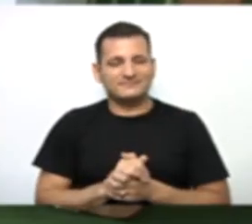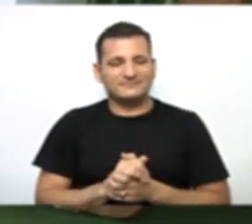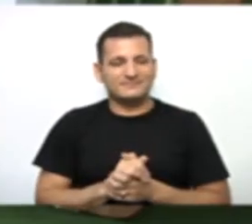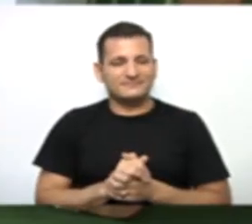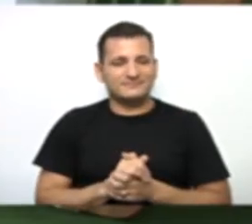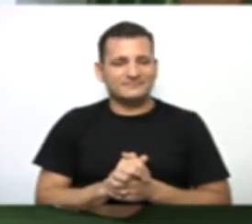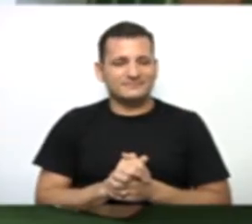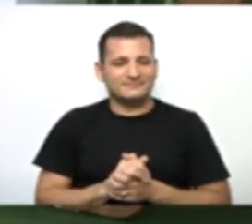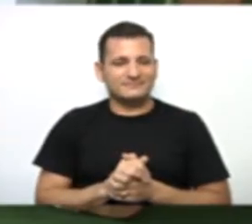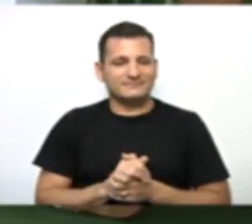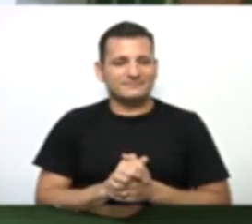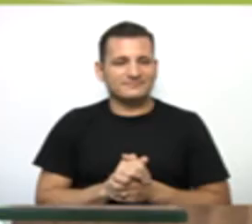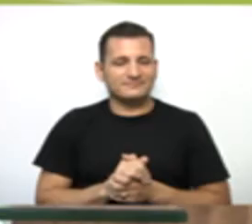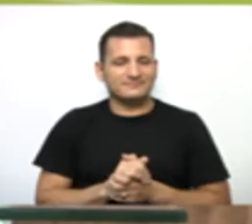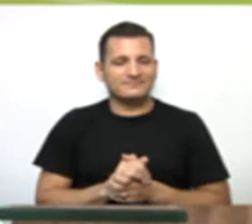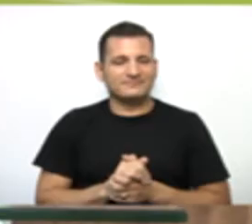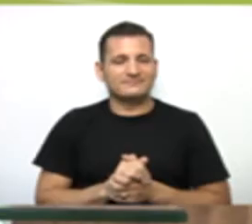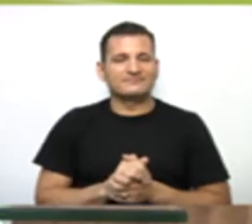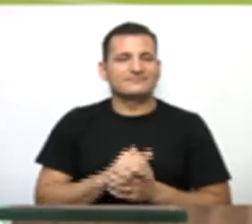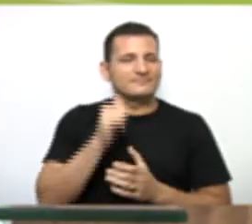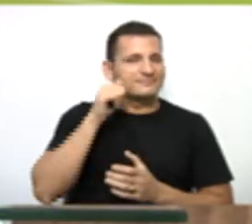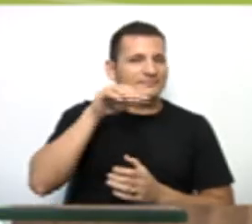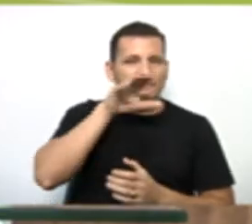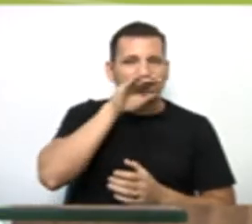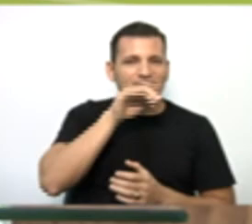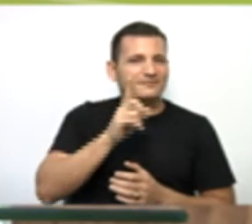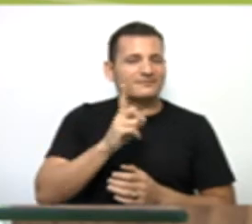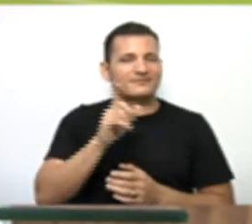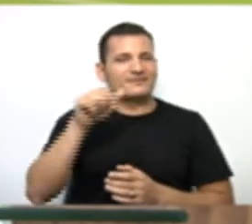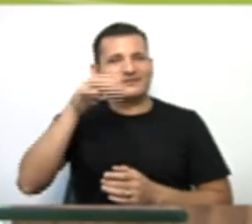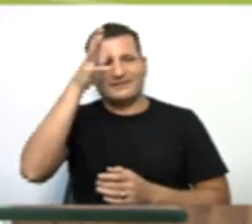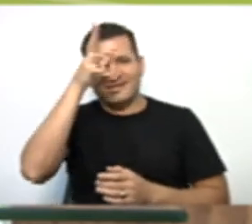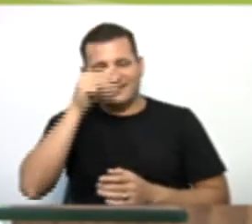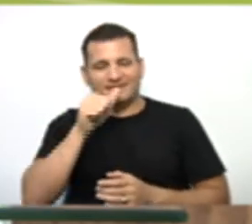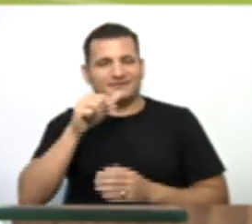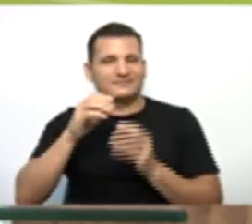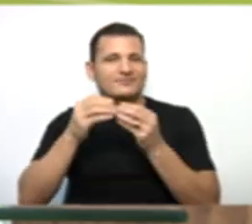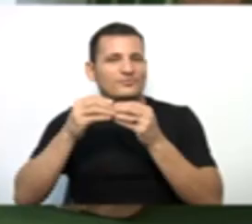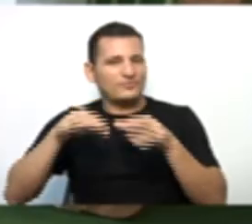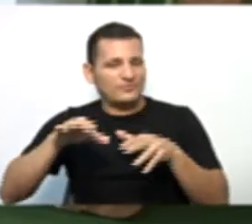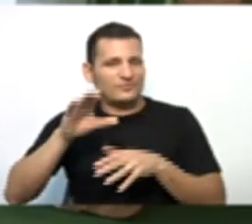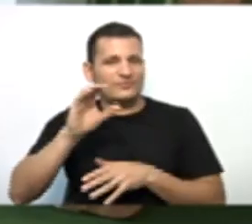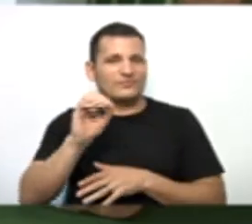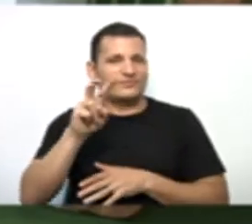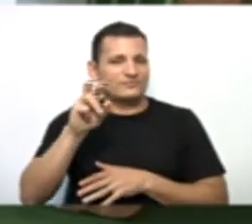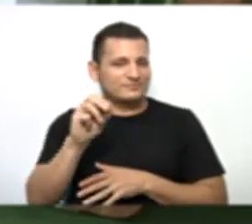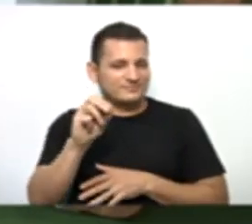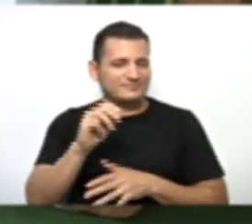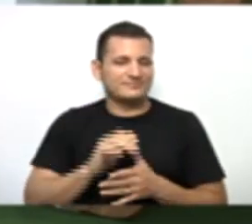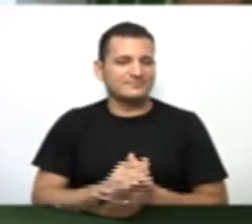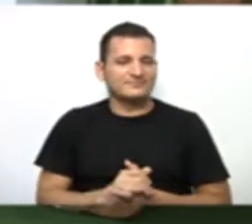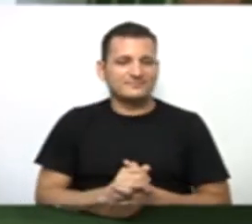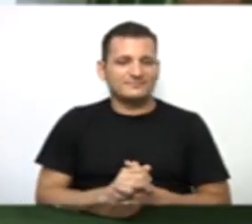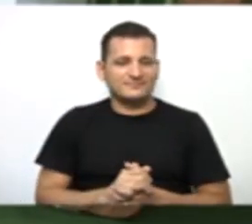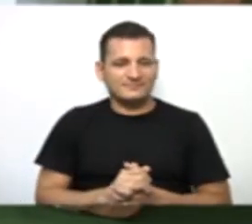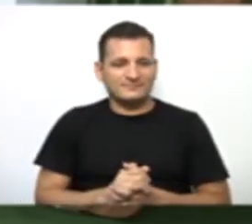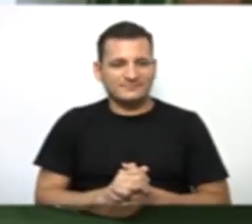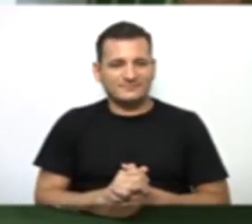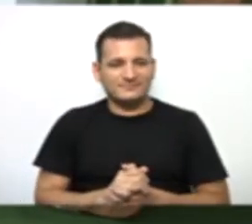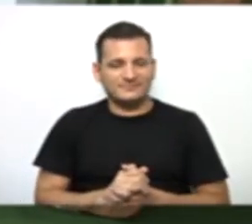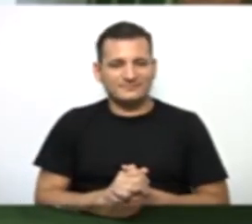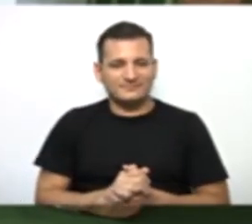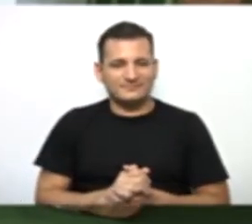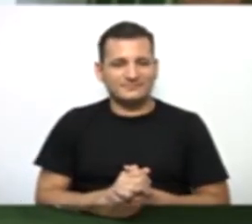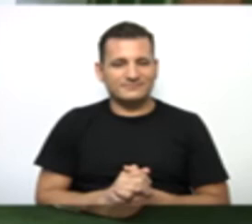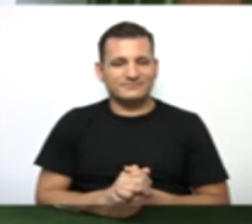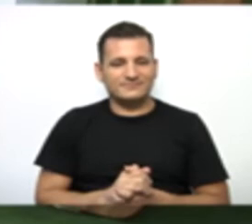ó. Ai, não fala o nome não, professor. Pata não bota ovo, é a galinha. Tá vendo? A pata também bota ovo. Bota, com certeza. O problema é que ela não